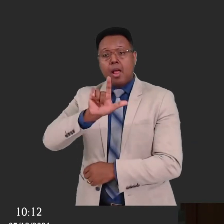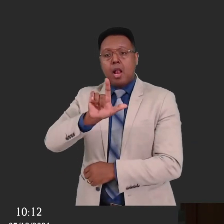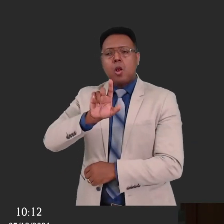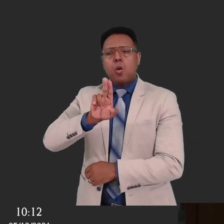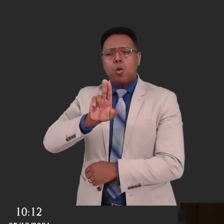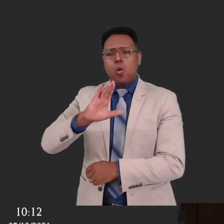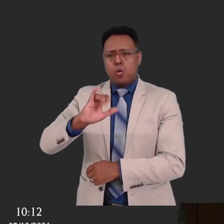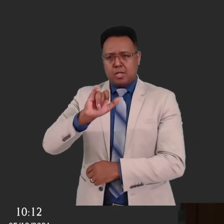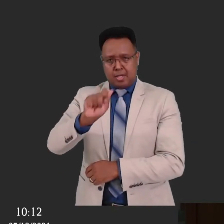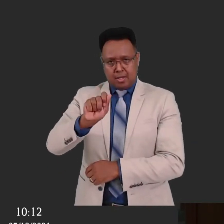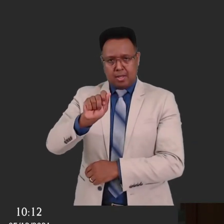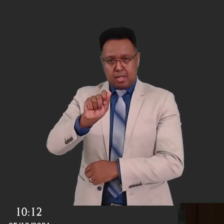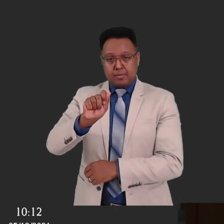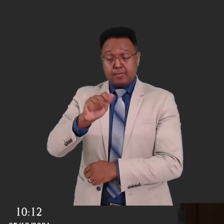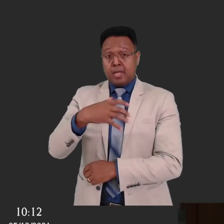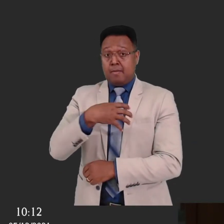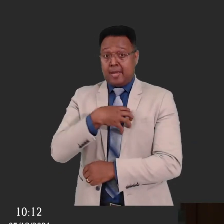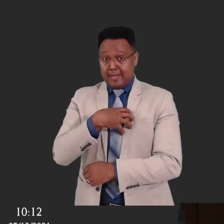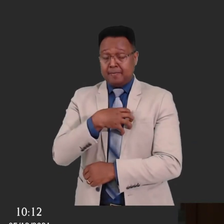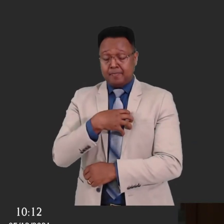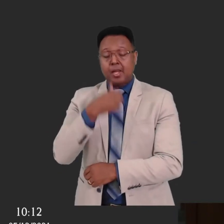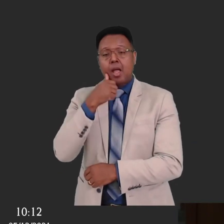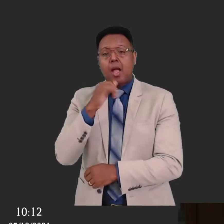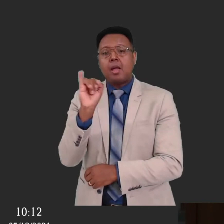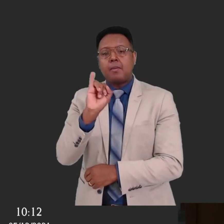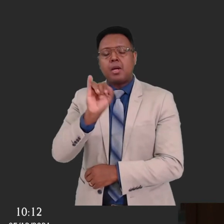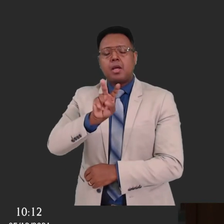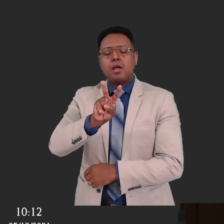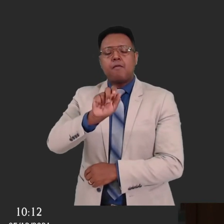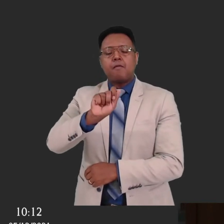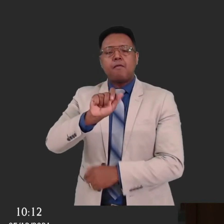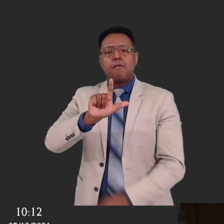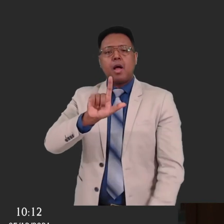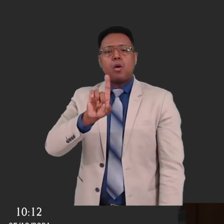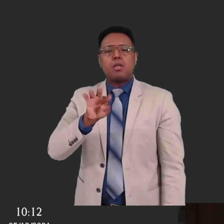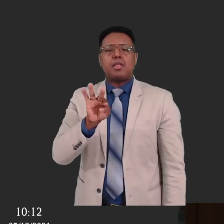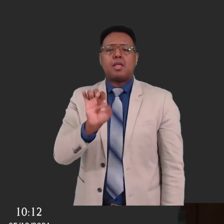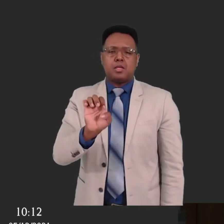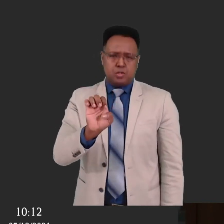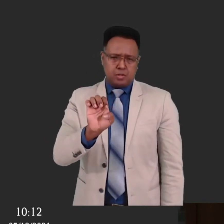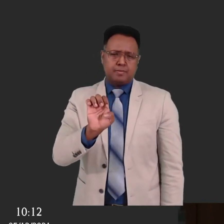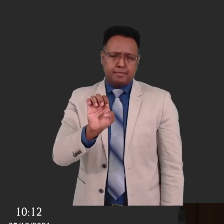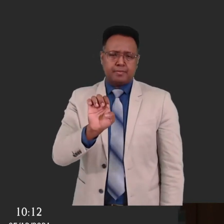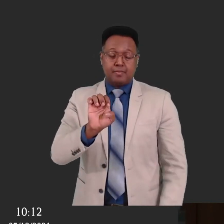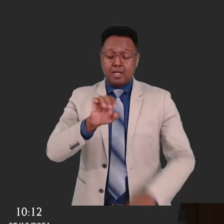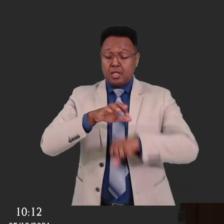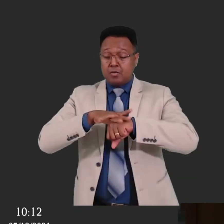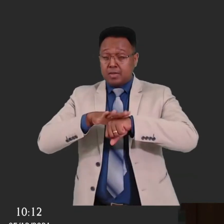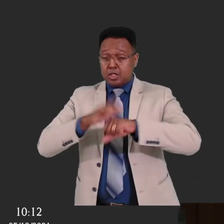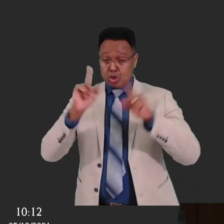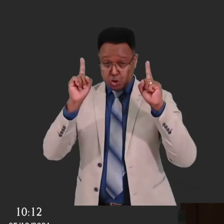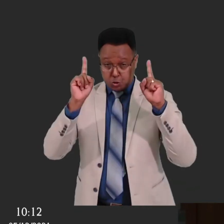também pede oração. A irmã Valdete de Franco da Rocha, também por grave